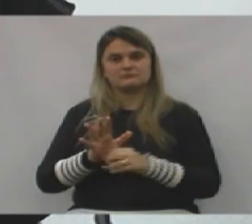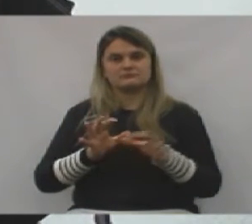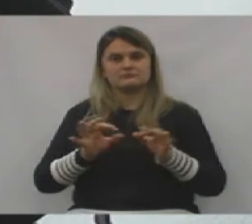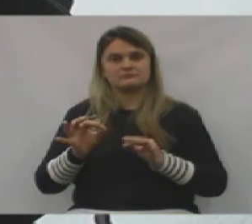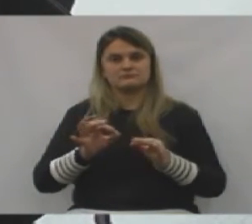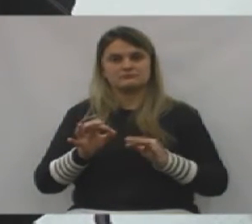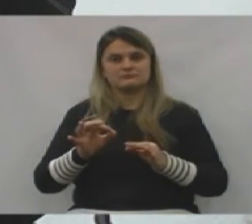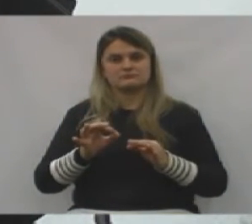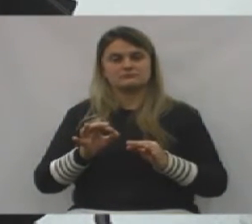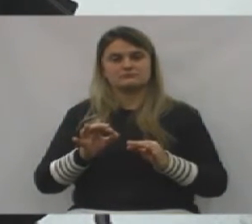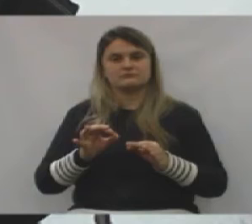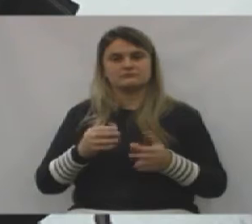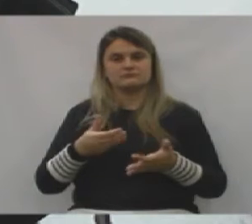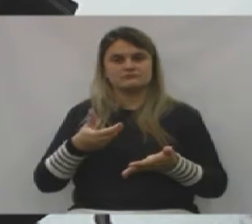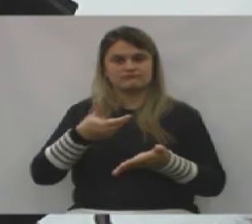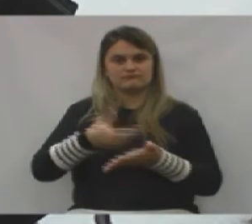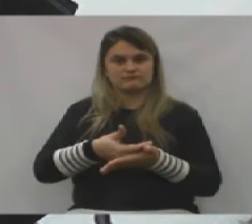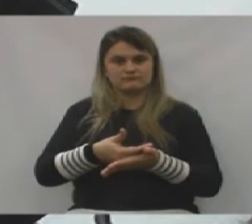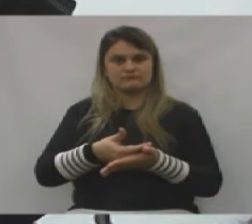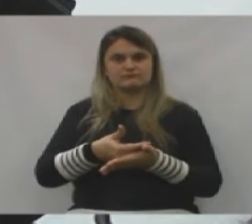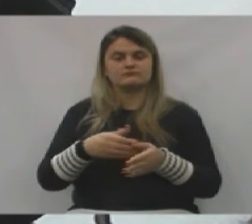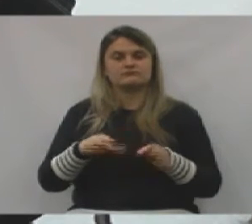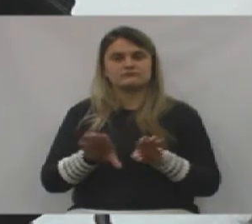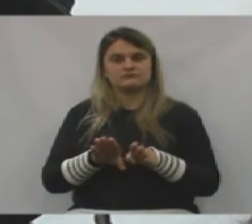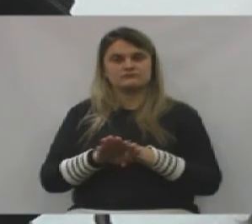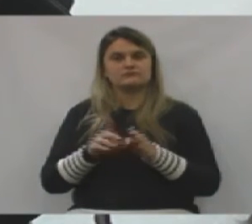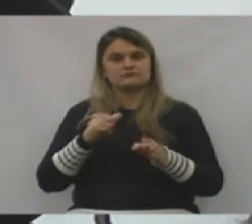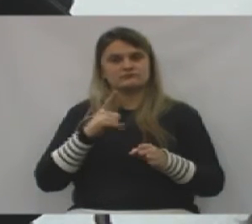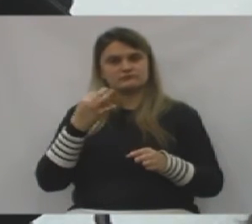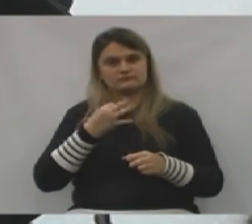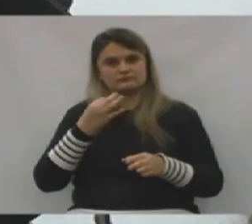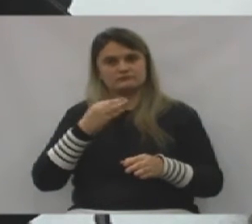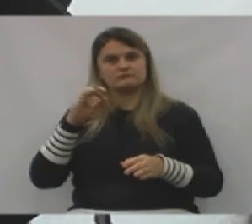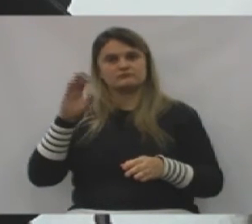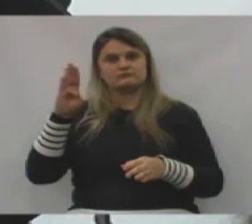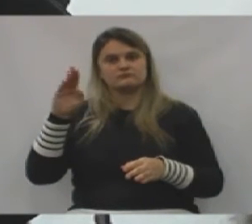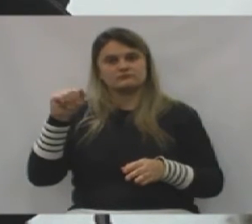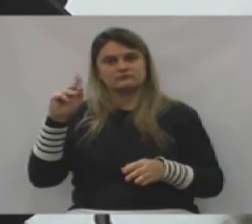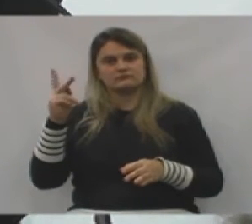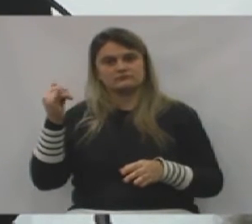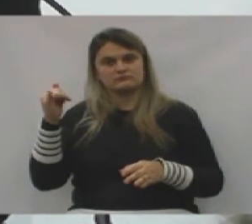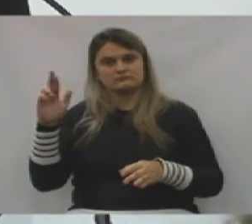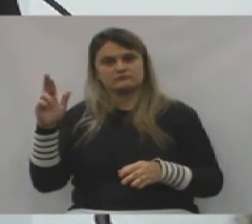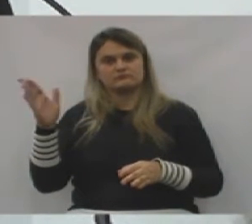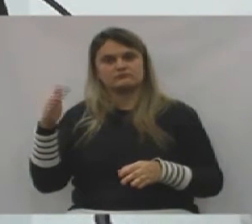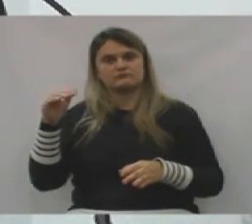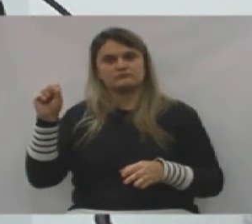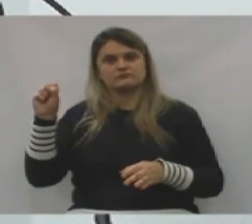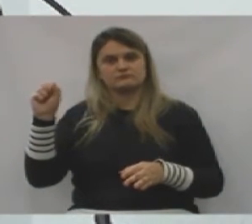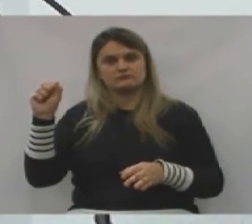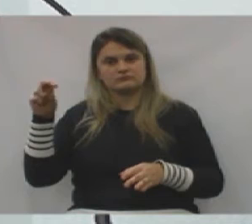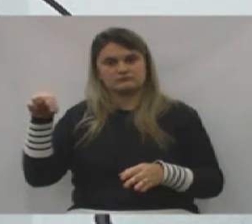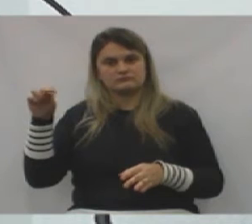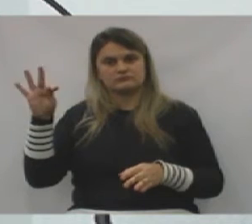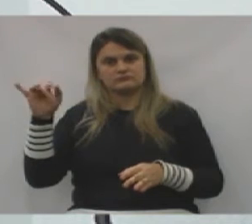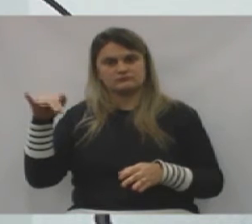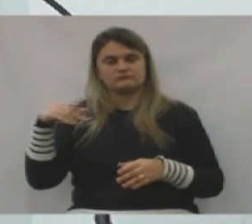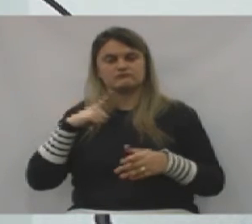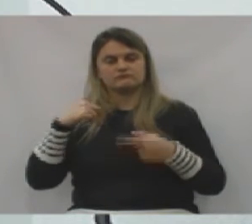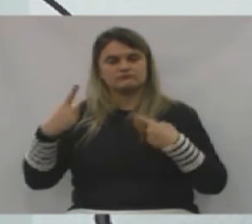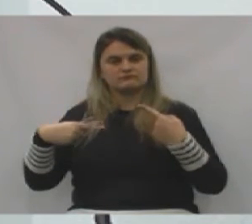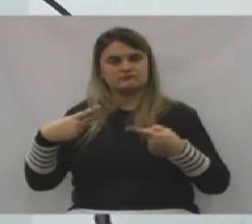orçamento impositivo também, pode ter certeza, Santim, Bashir, que vai ser, com muito diálogo,